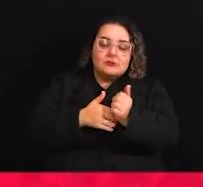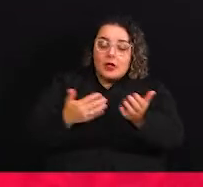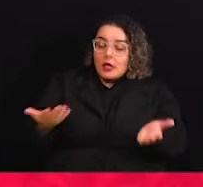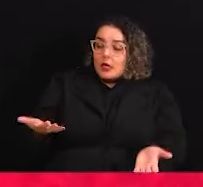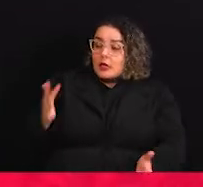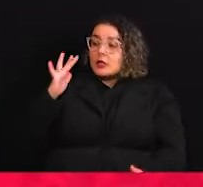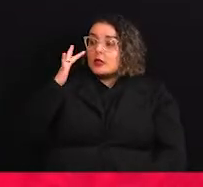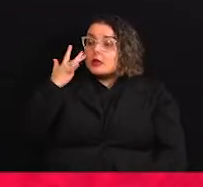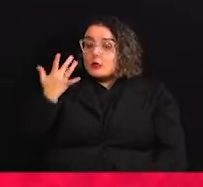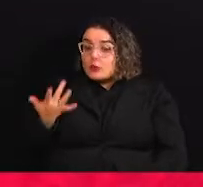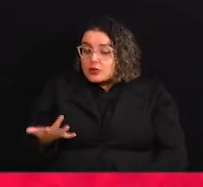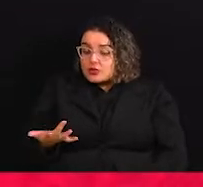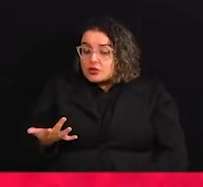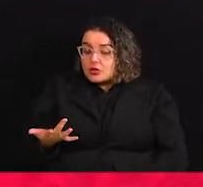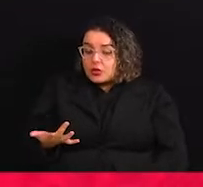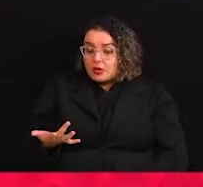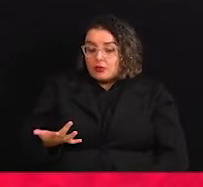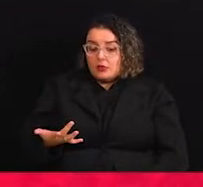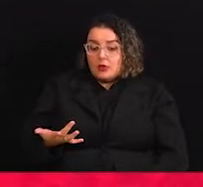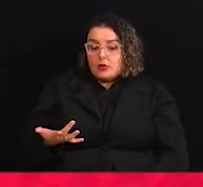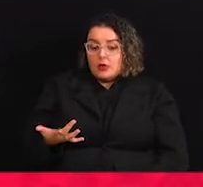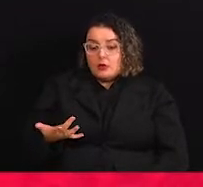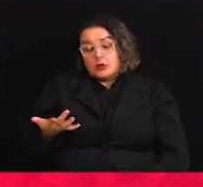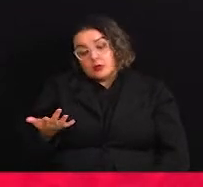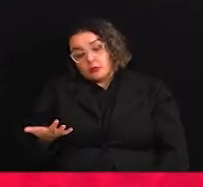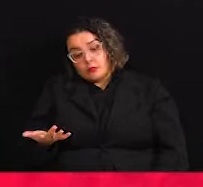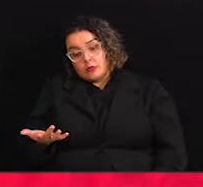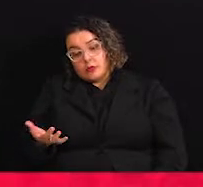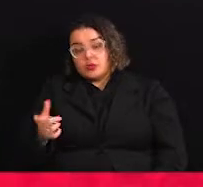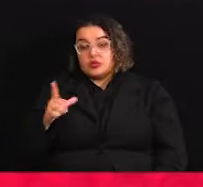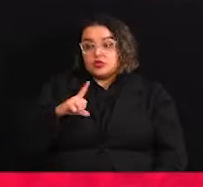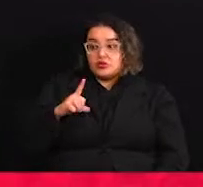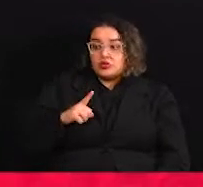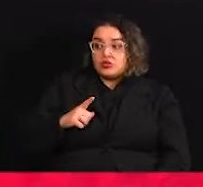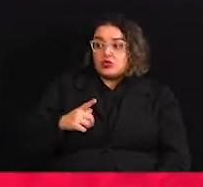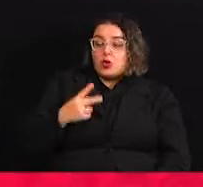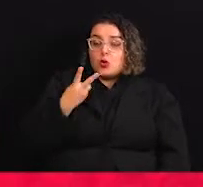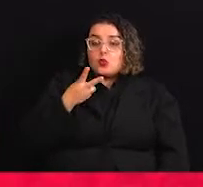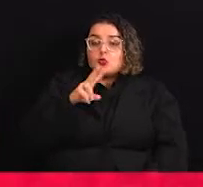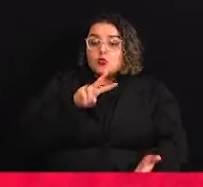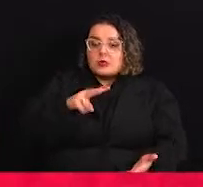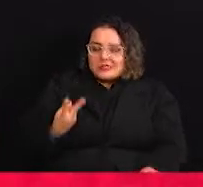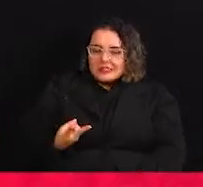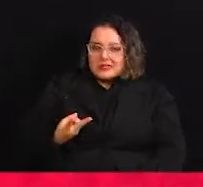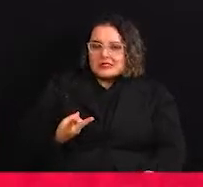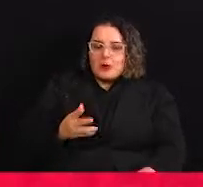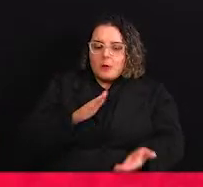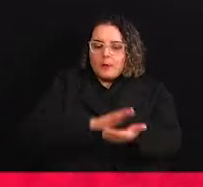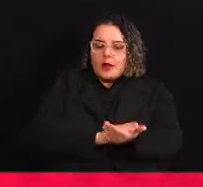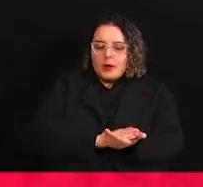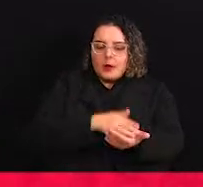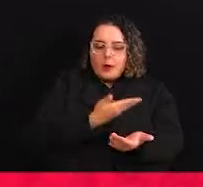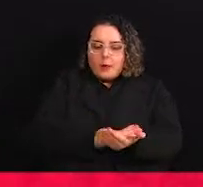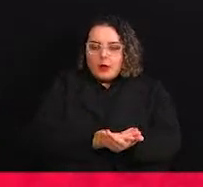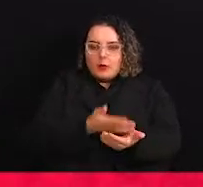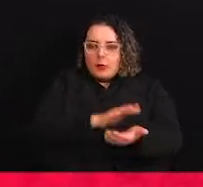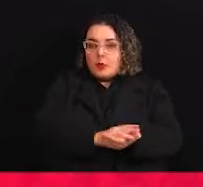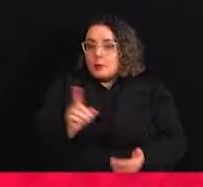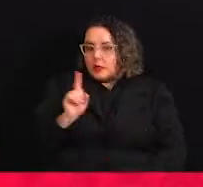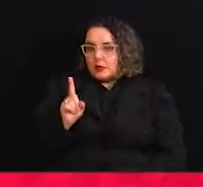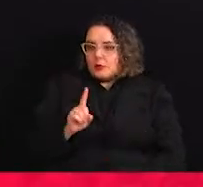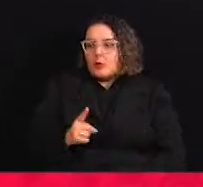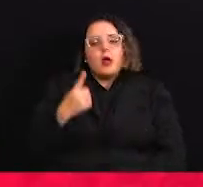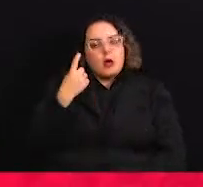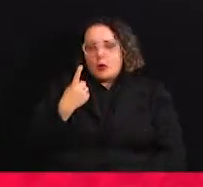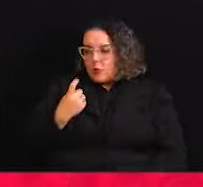aí, eu achava que pelo menos você tinha que passar por 2 vezes no processo de empanamento, mas não